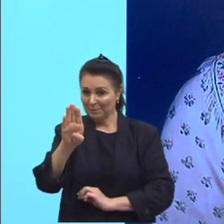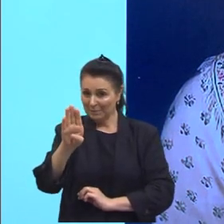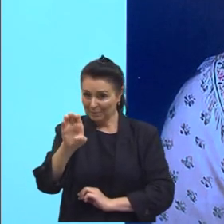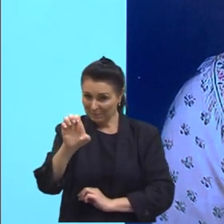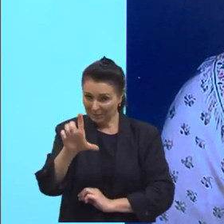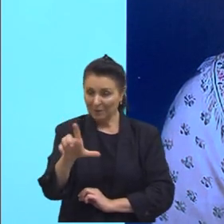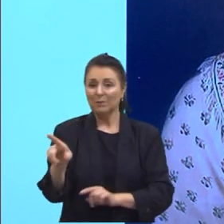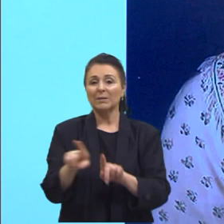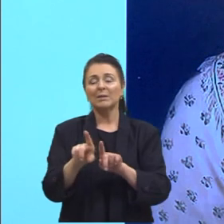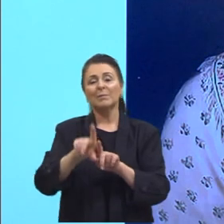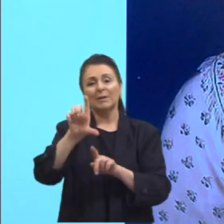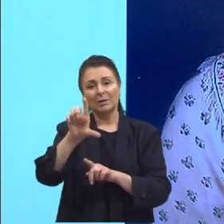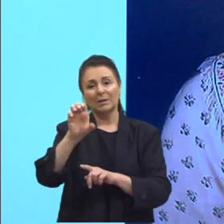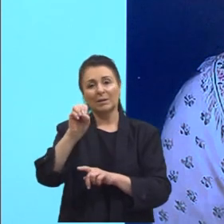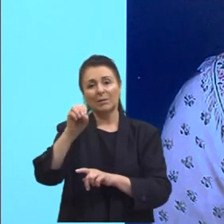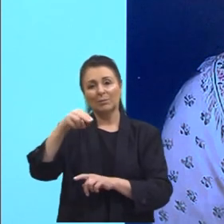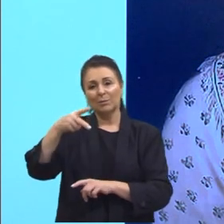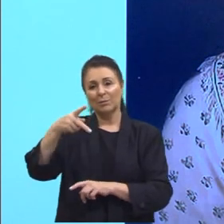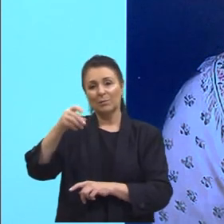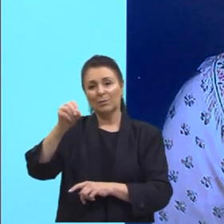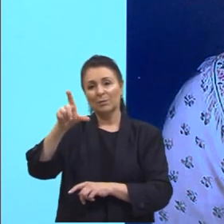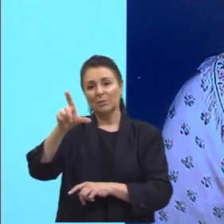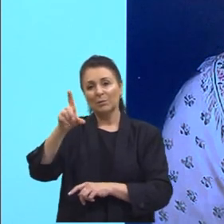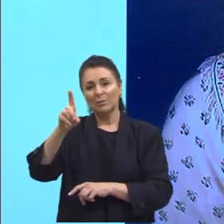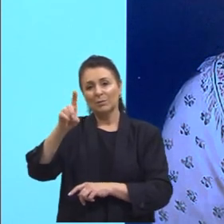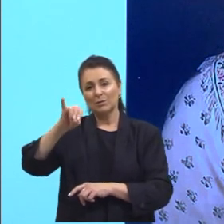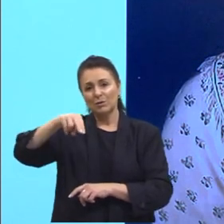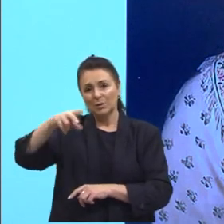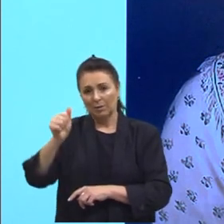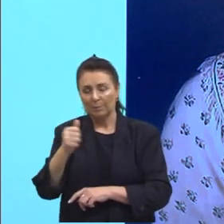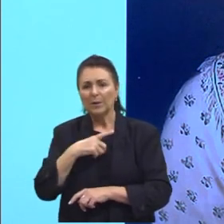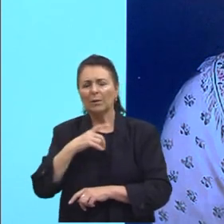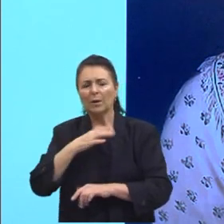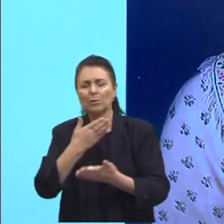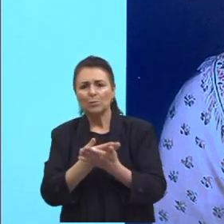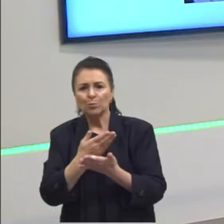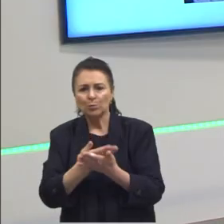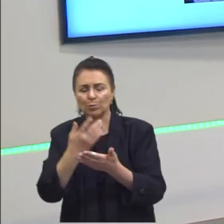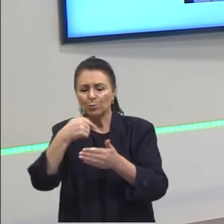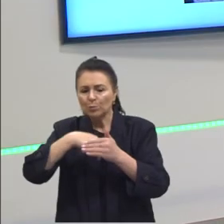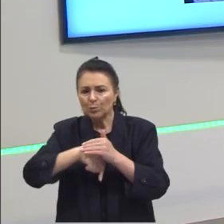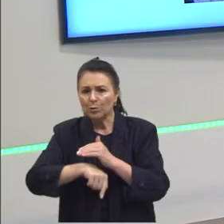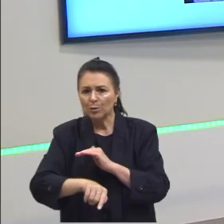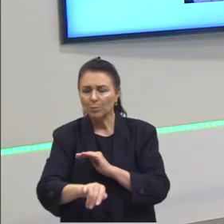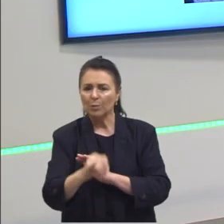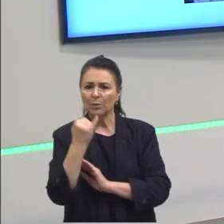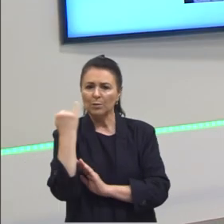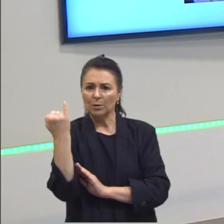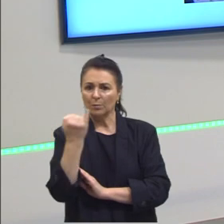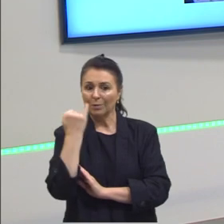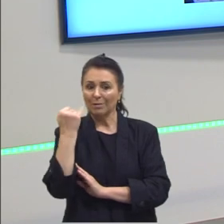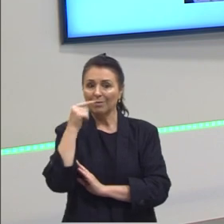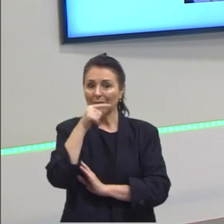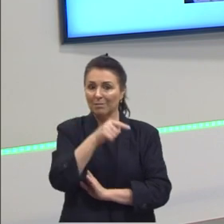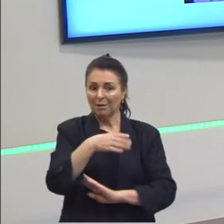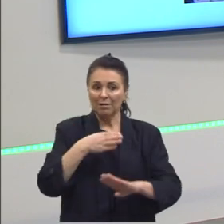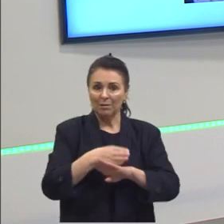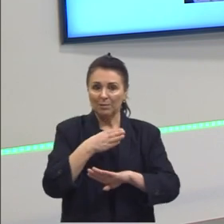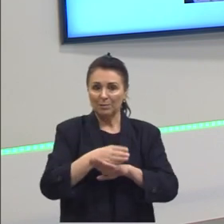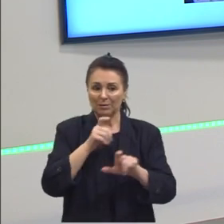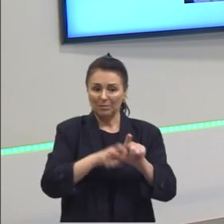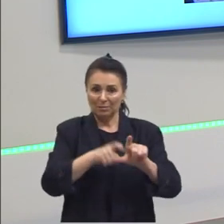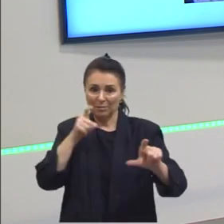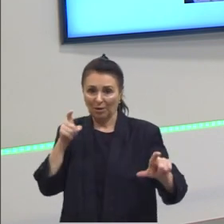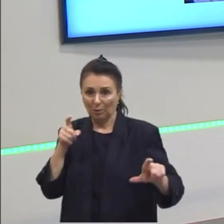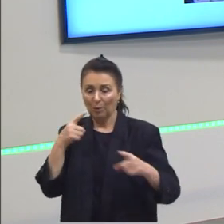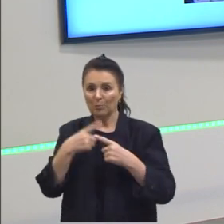a Imperatriz Leopoldina hoje em dia tem vários estudos que ressaltam a importância dela Independência que ela